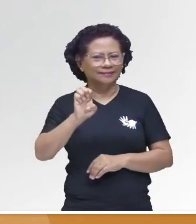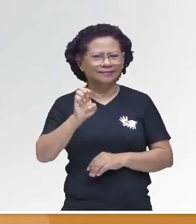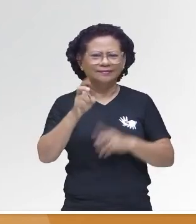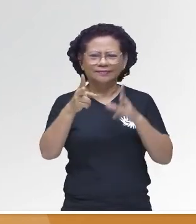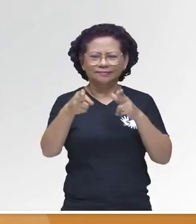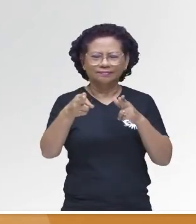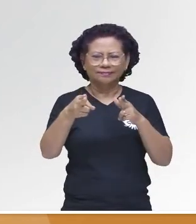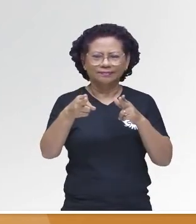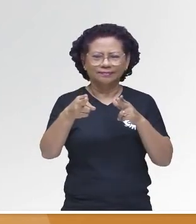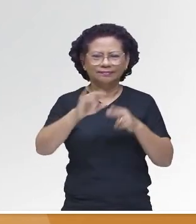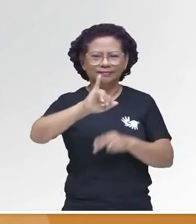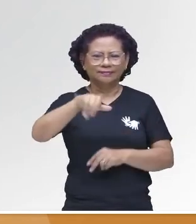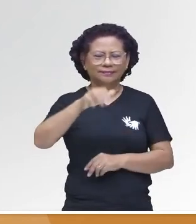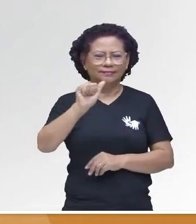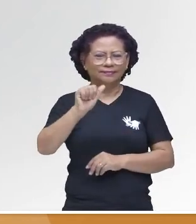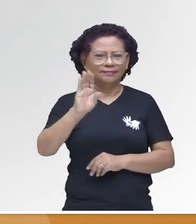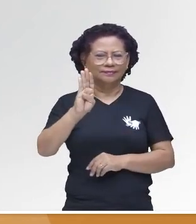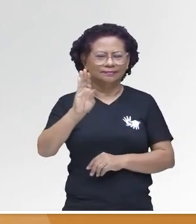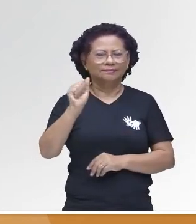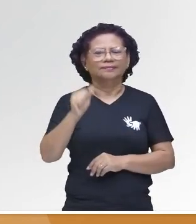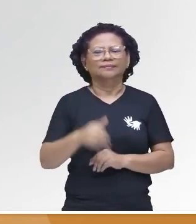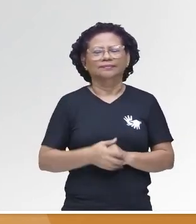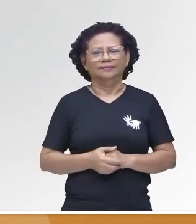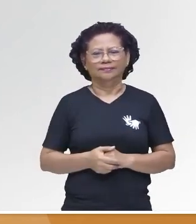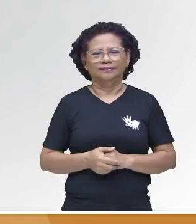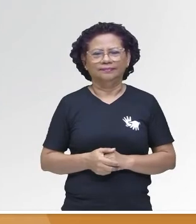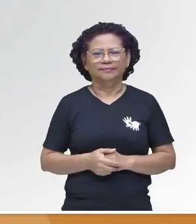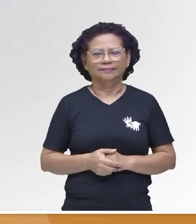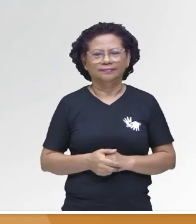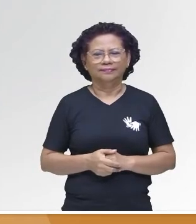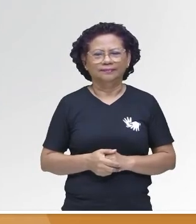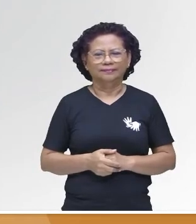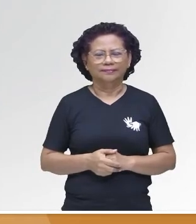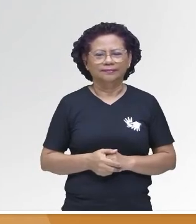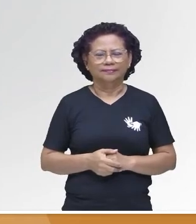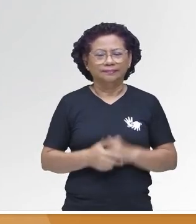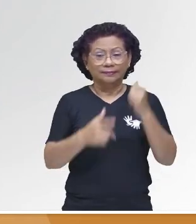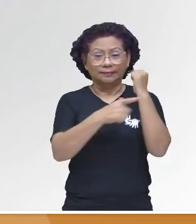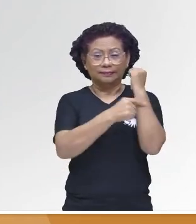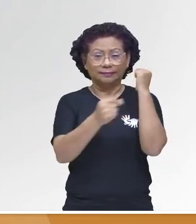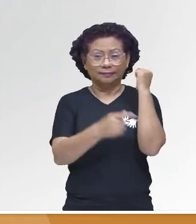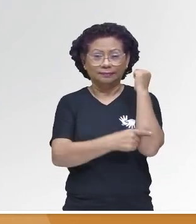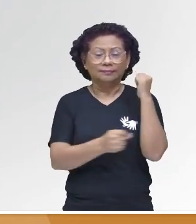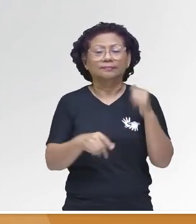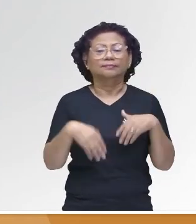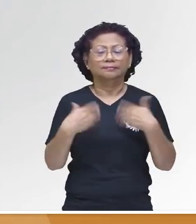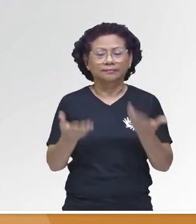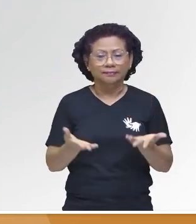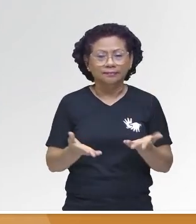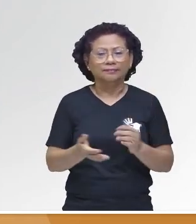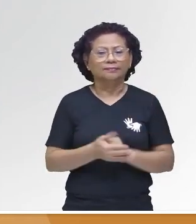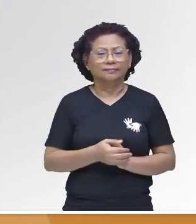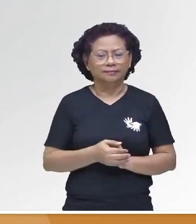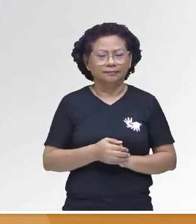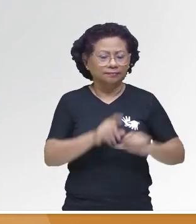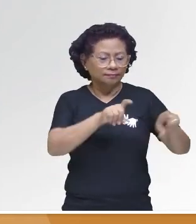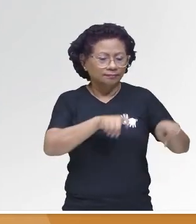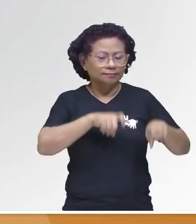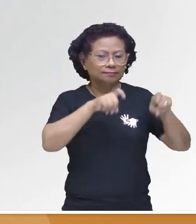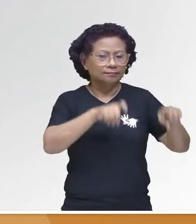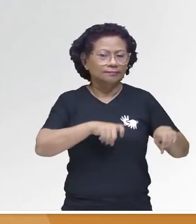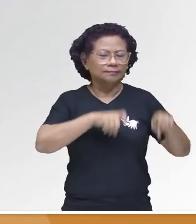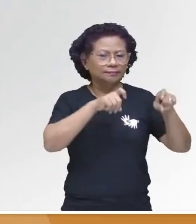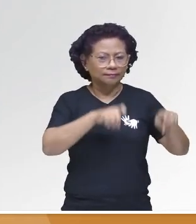coisa, tá? E o couro produzido pelos estancieiros gaúchos, pelos fazendeiros, estancieiros dos fazendeiros, pagava